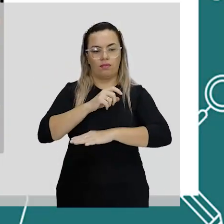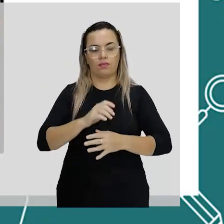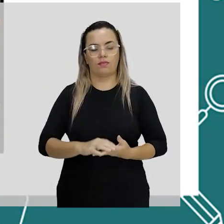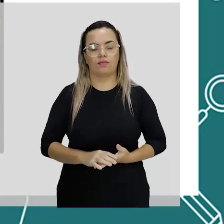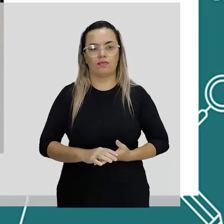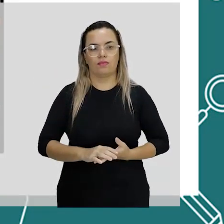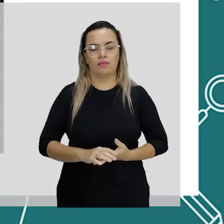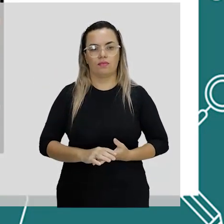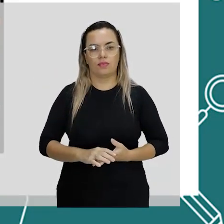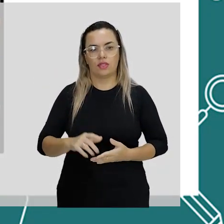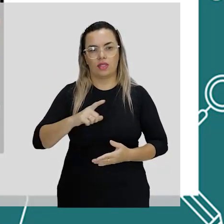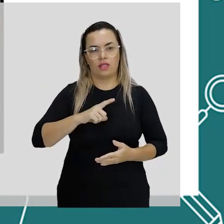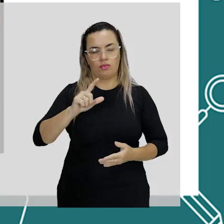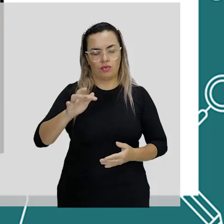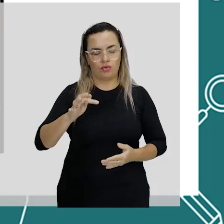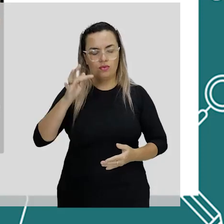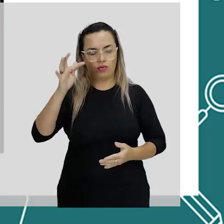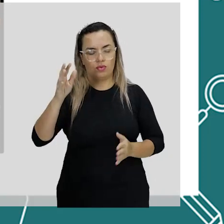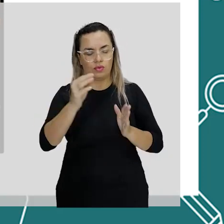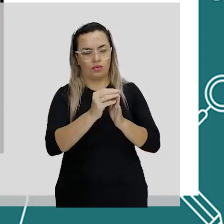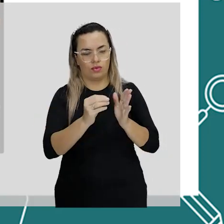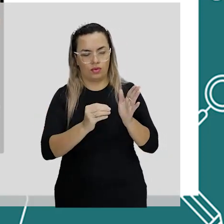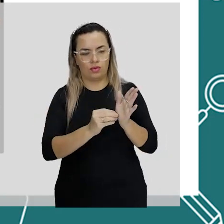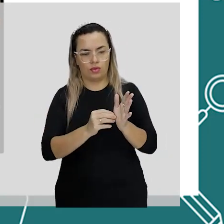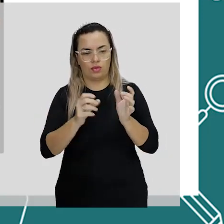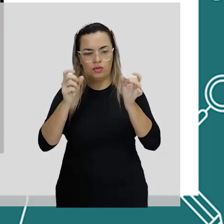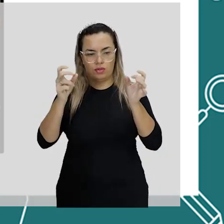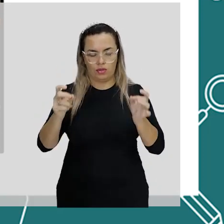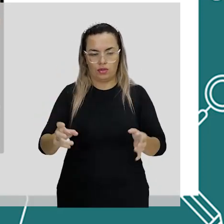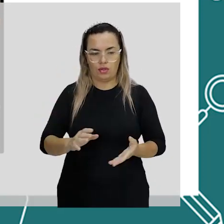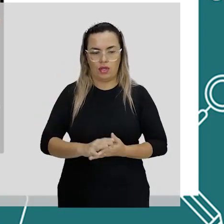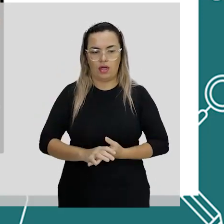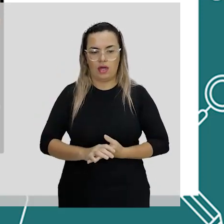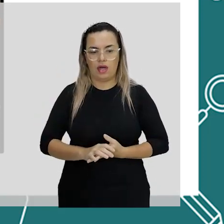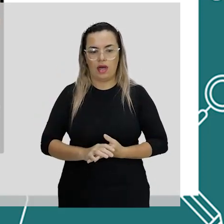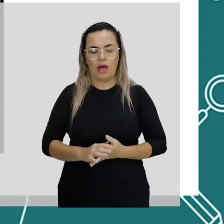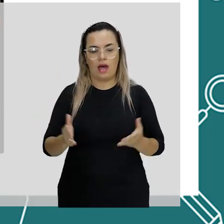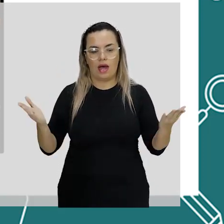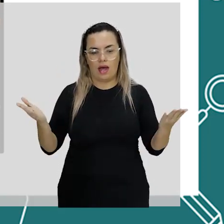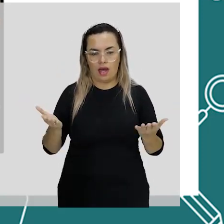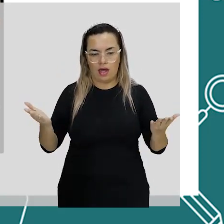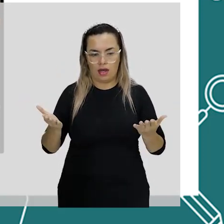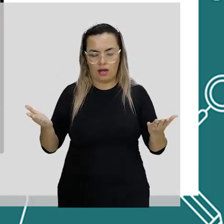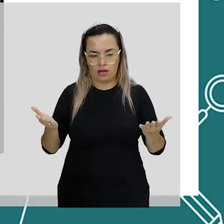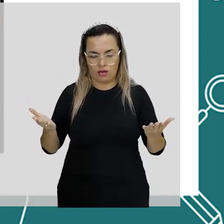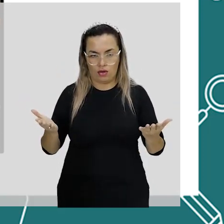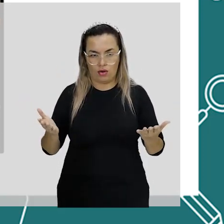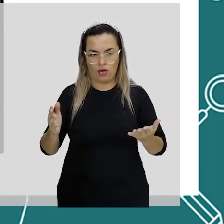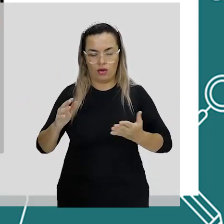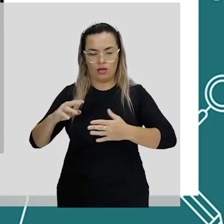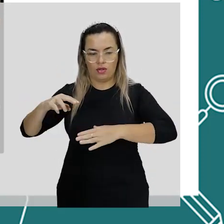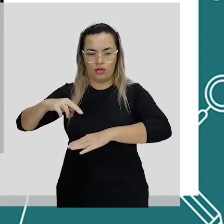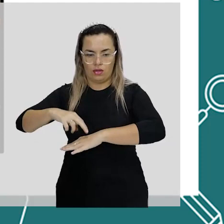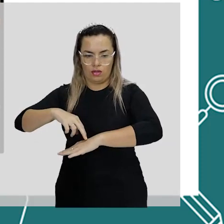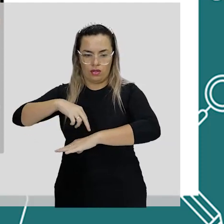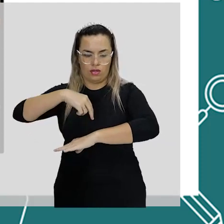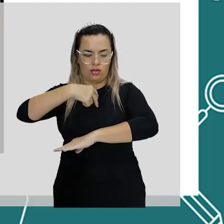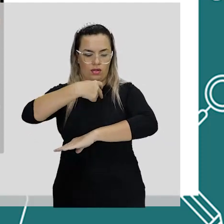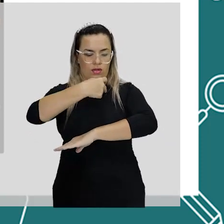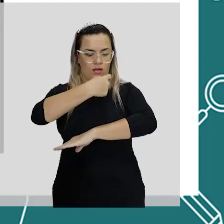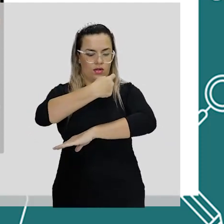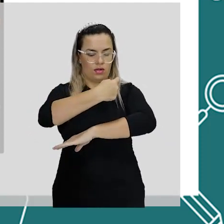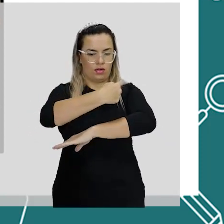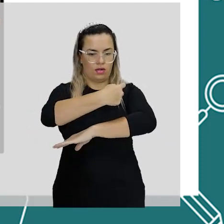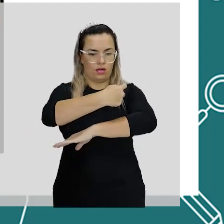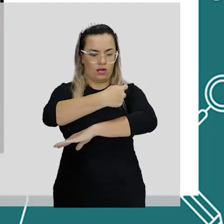Salto em altura. Tá aqui, ó. Agora nós já iremos para os saltos verticais. Falei de 2 saltos horizontais